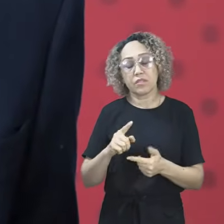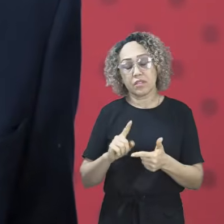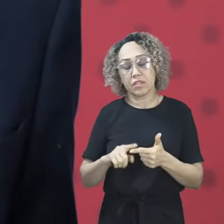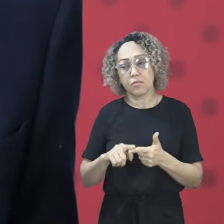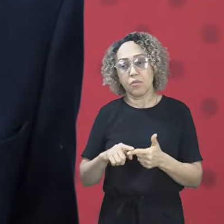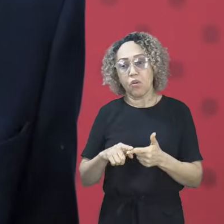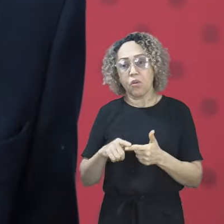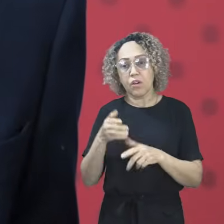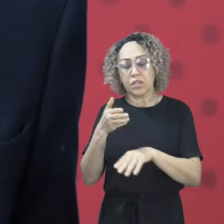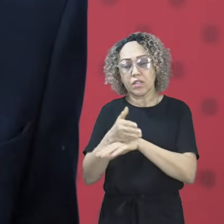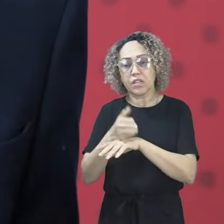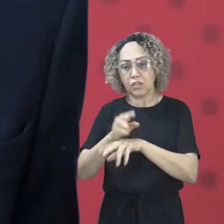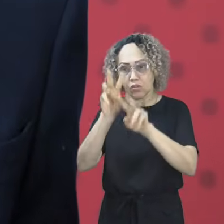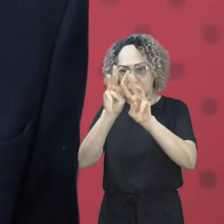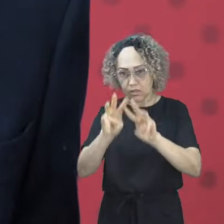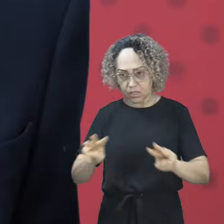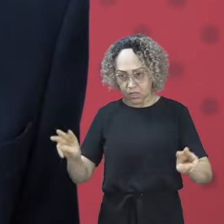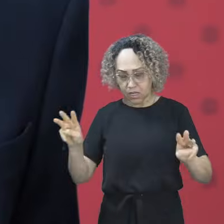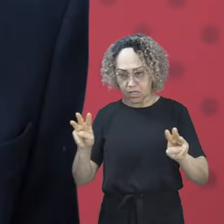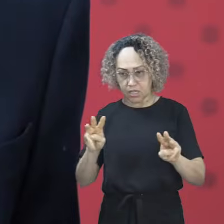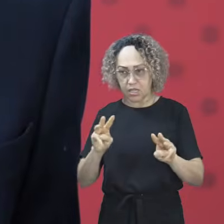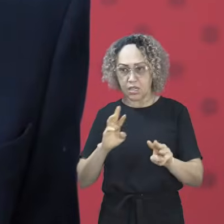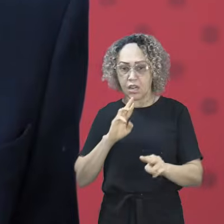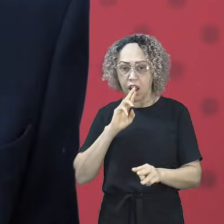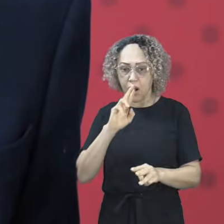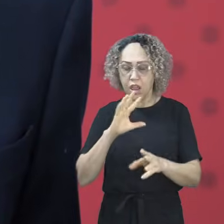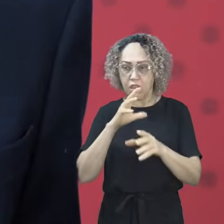né? Então, o Edinho teve